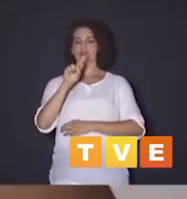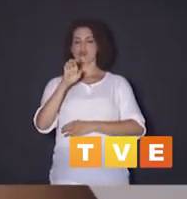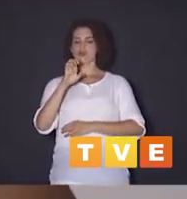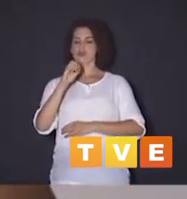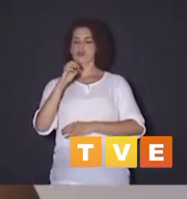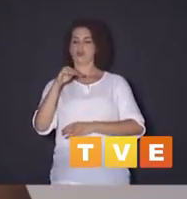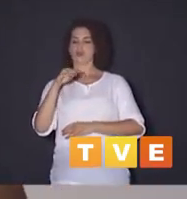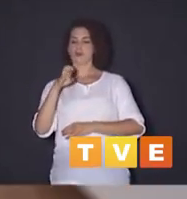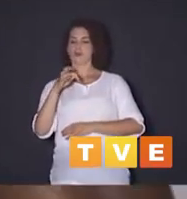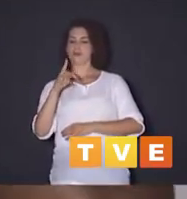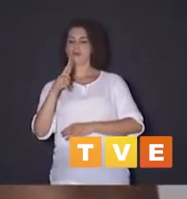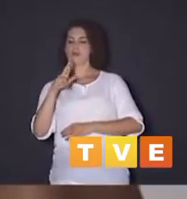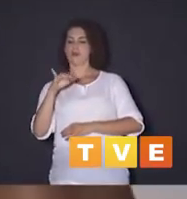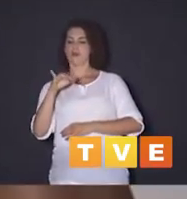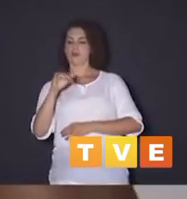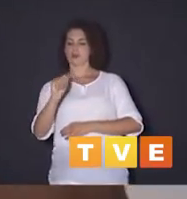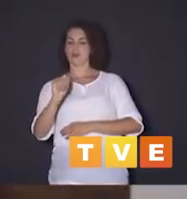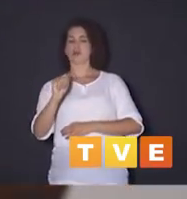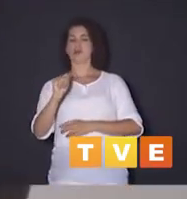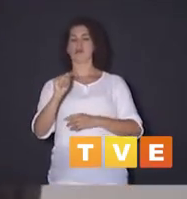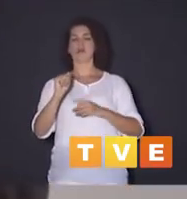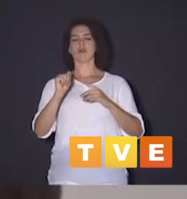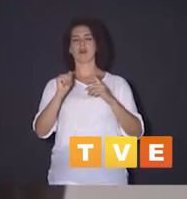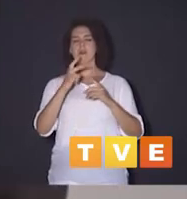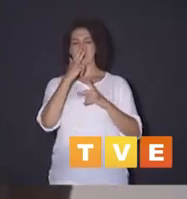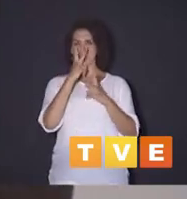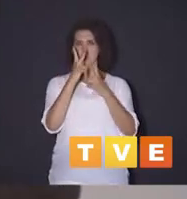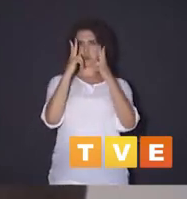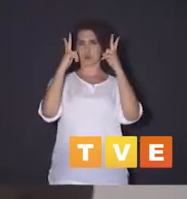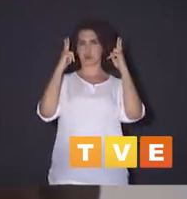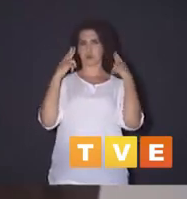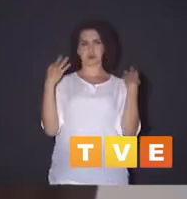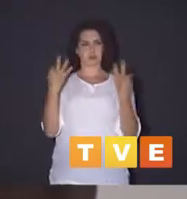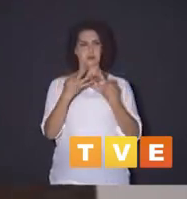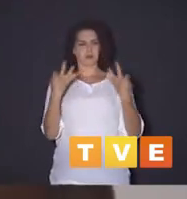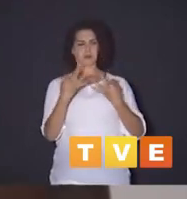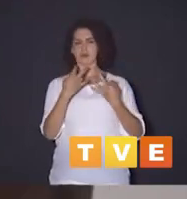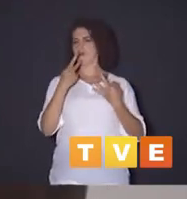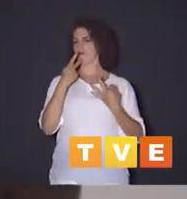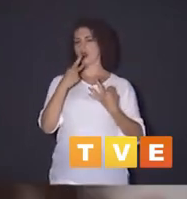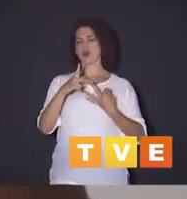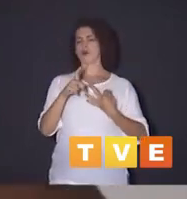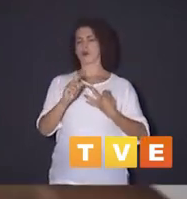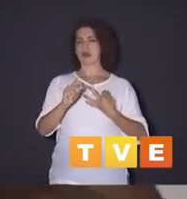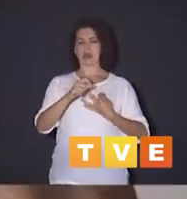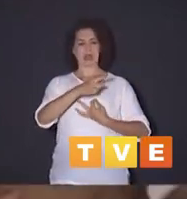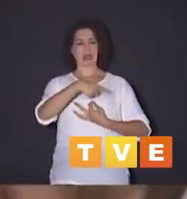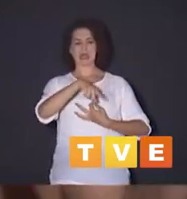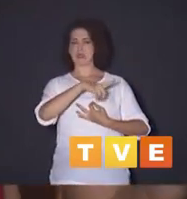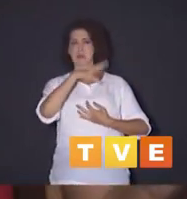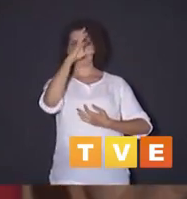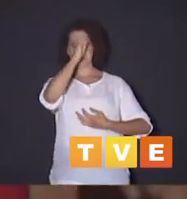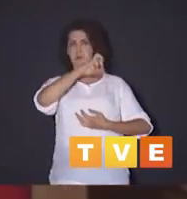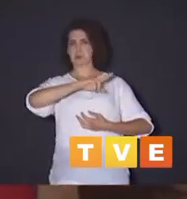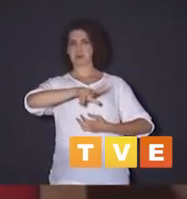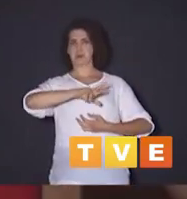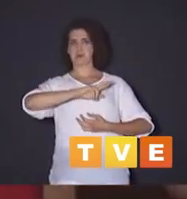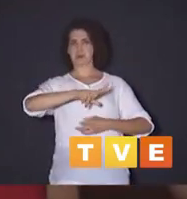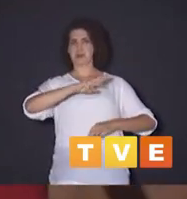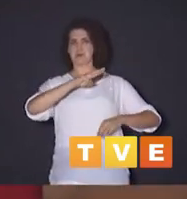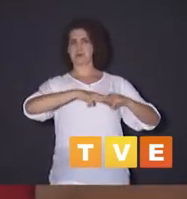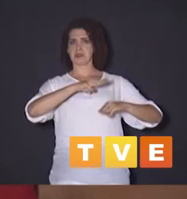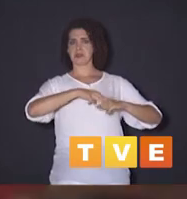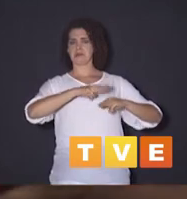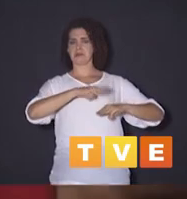róbson perfeito e os meninos da gente é dito para eles que eles só eles não vão aprender matemática ea gente fica assim